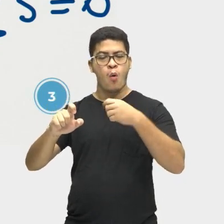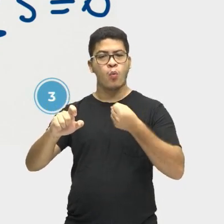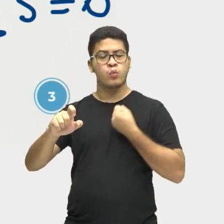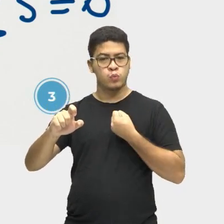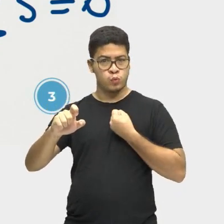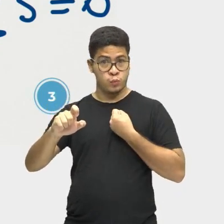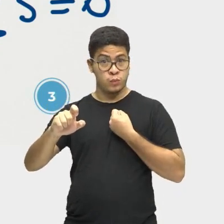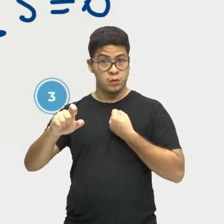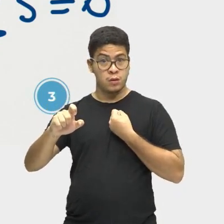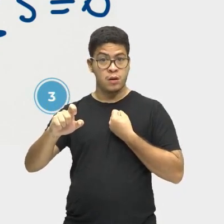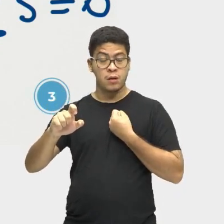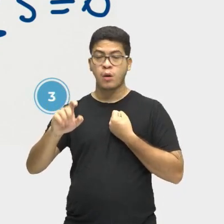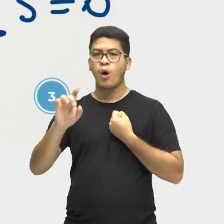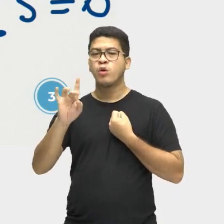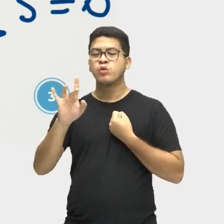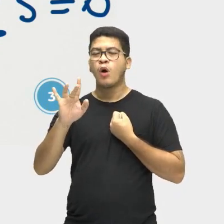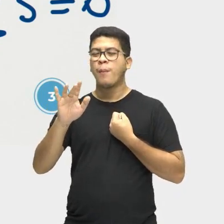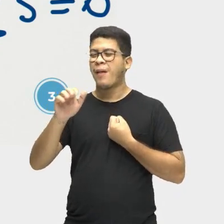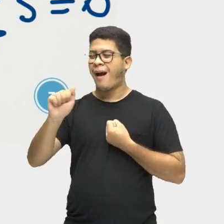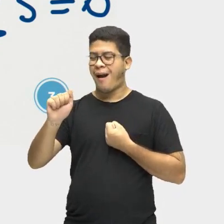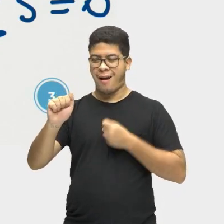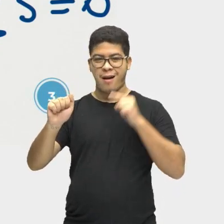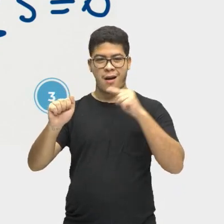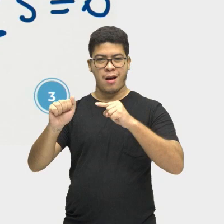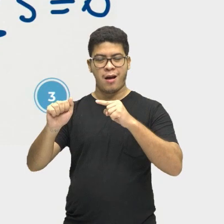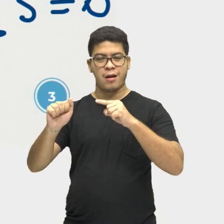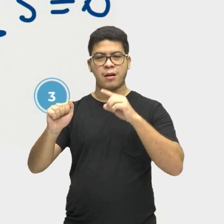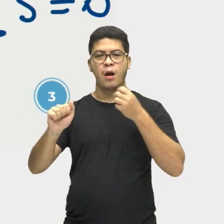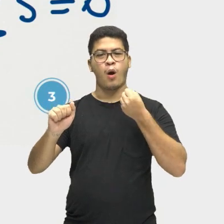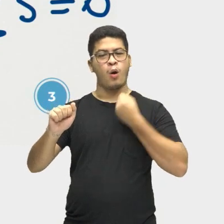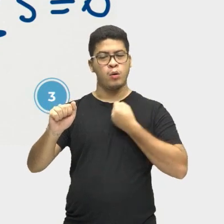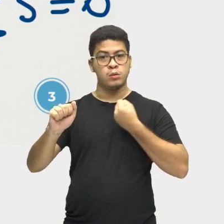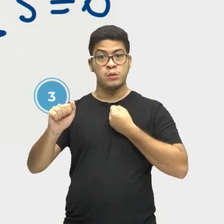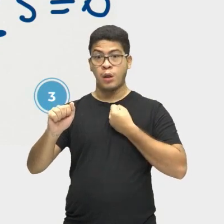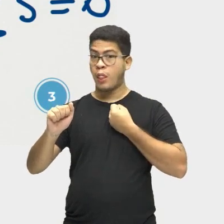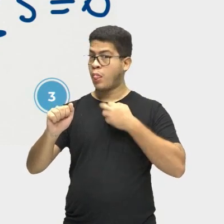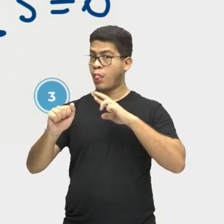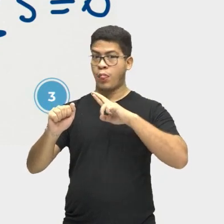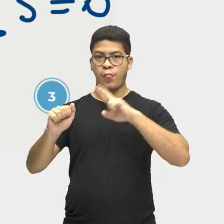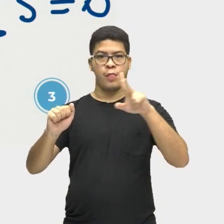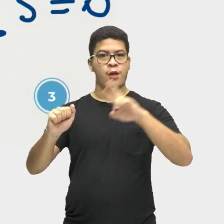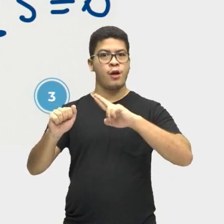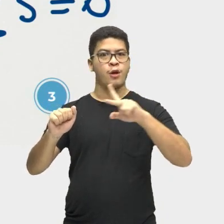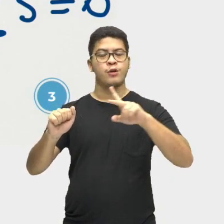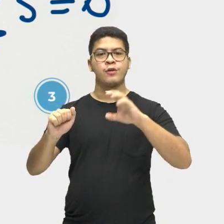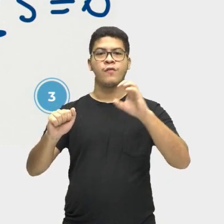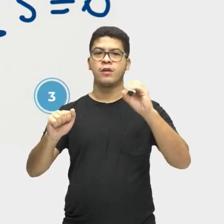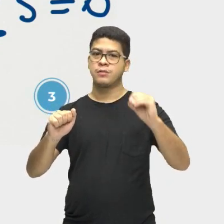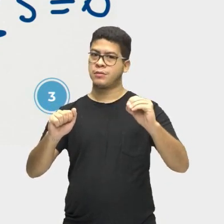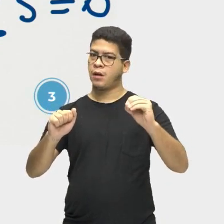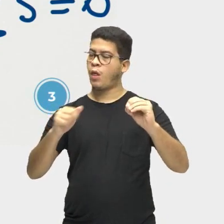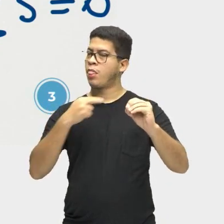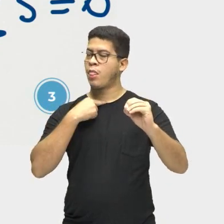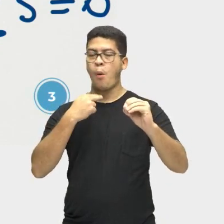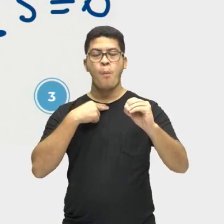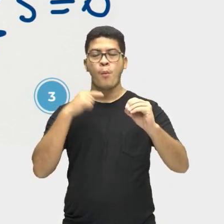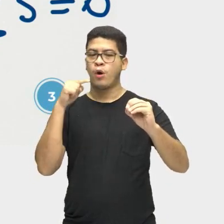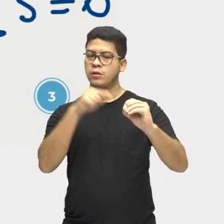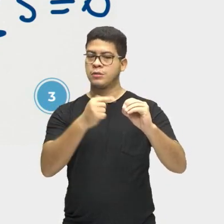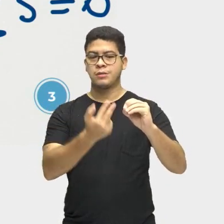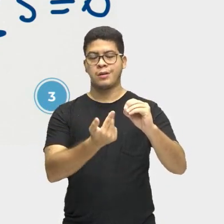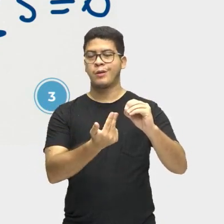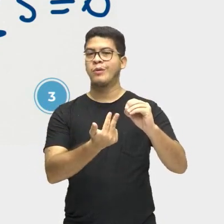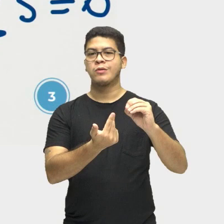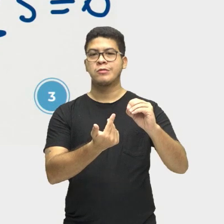esse carinha, somente esse carinha, ele tem que ser diferente de zero, não pode ser igual a zero, tá bom? O B, ele